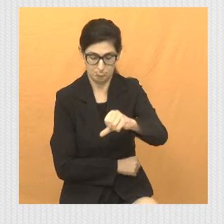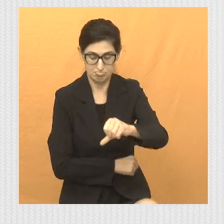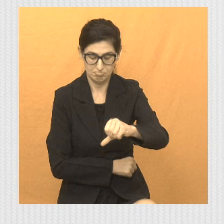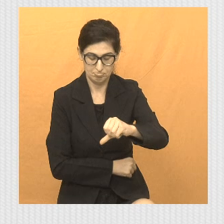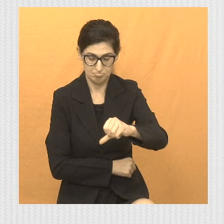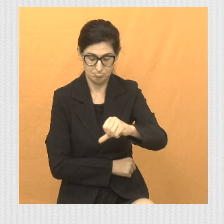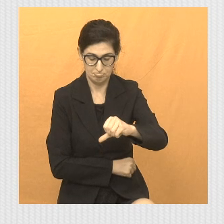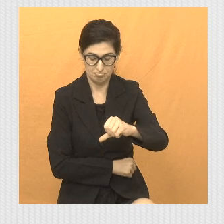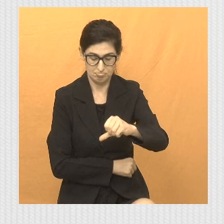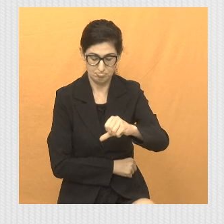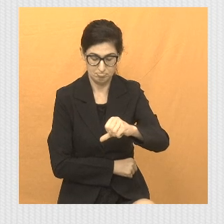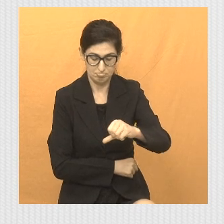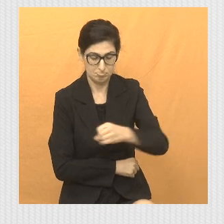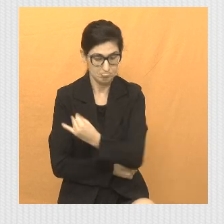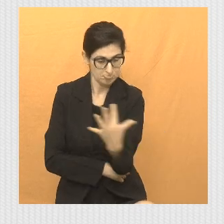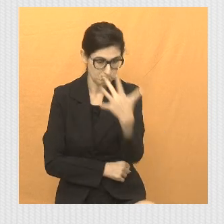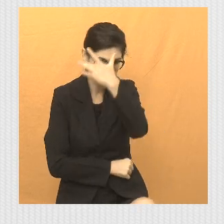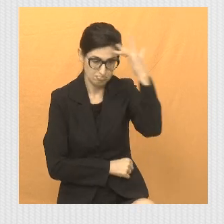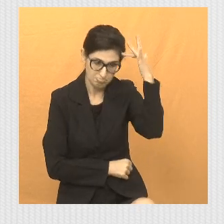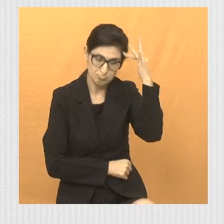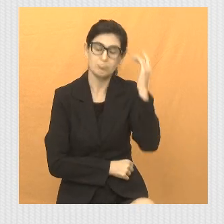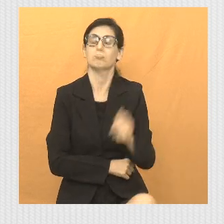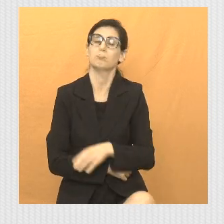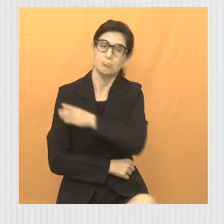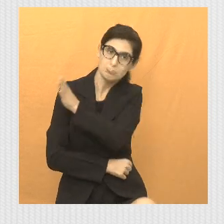13.849 atividades entre